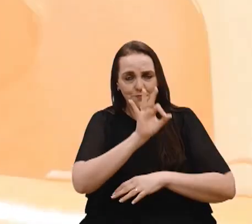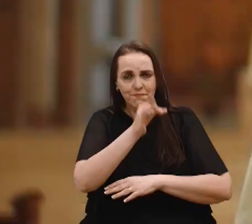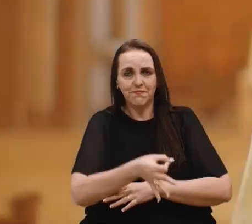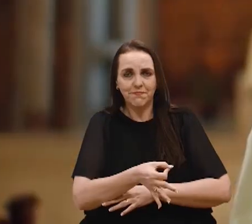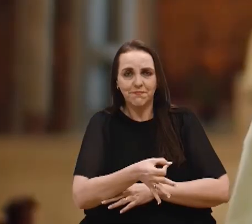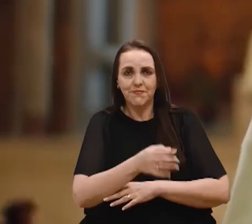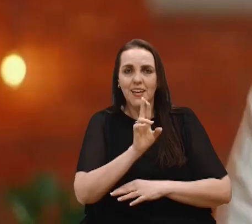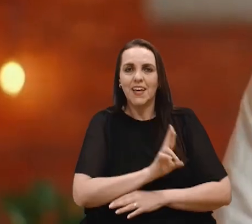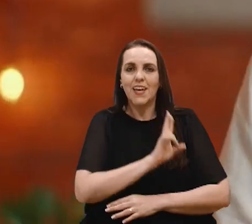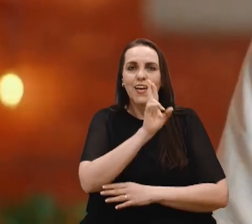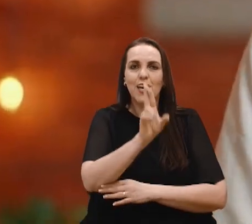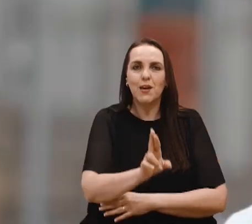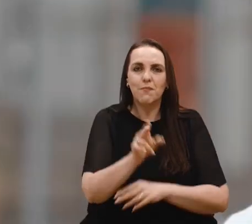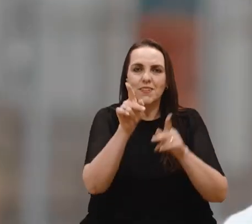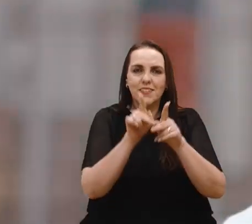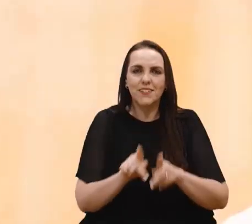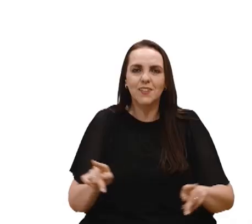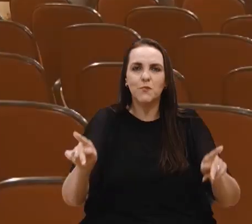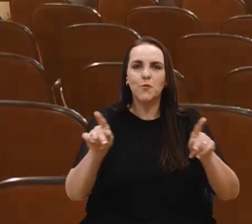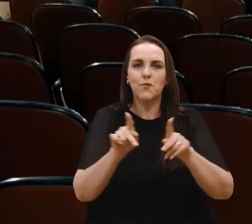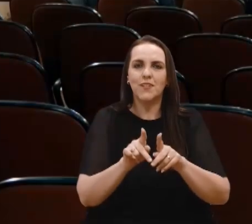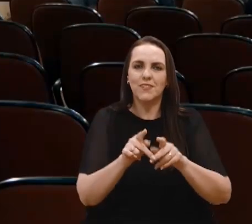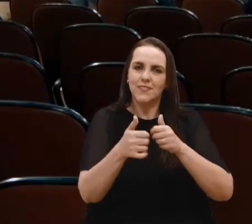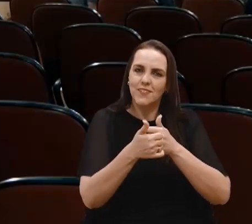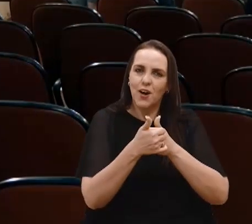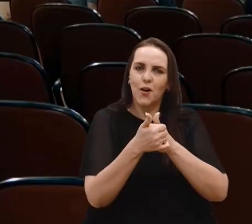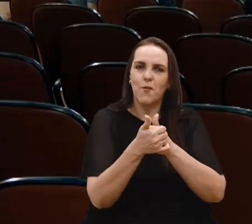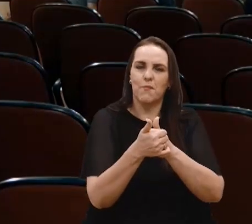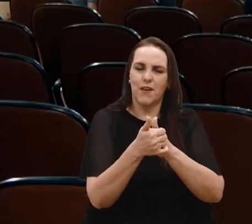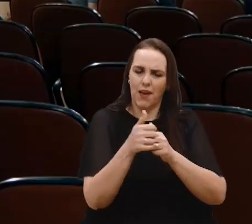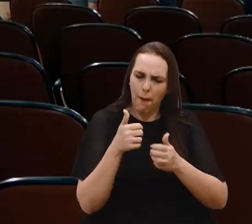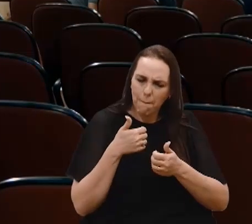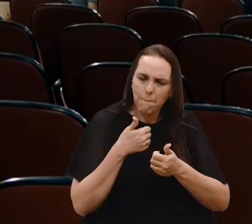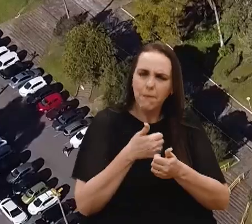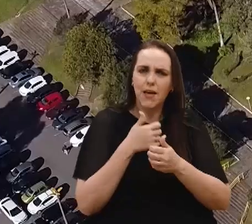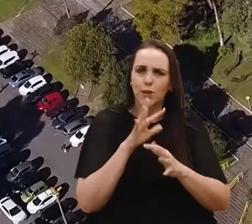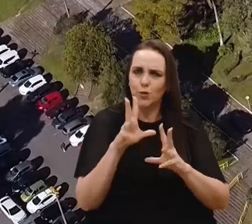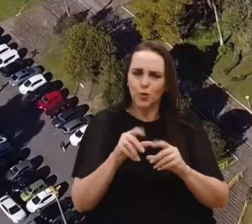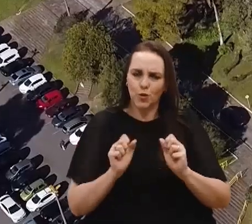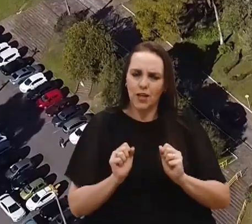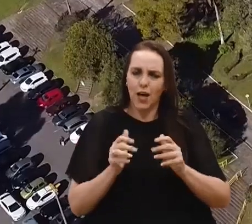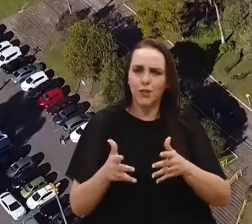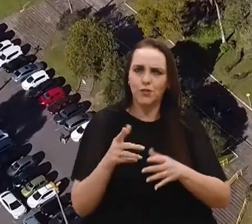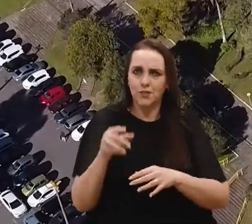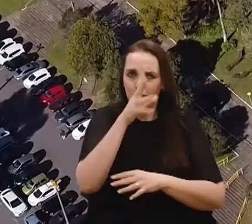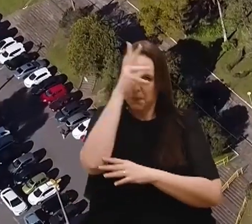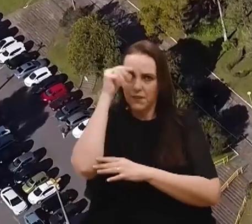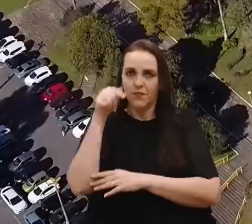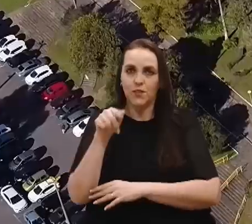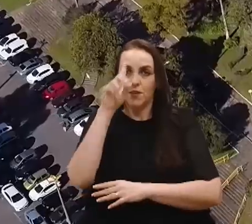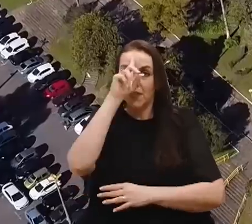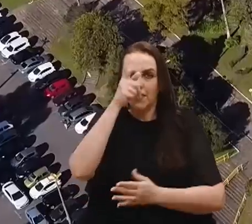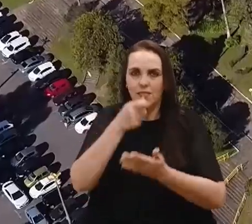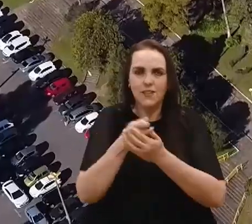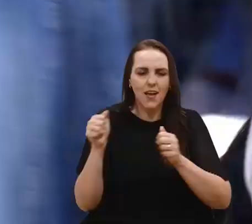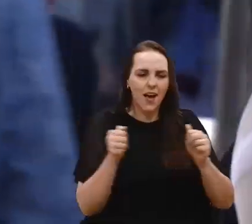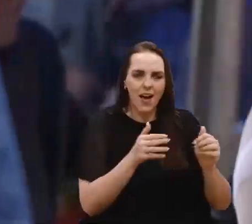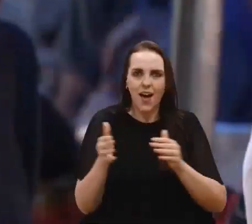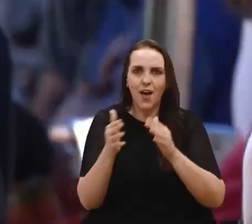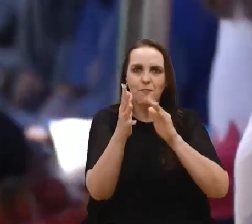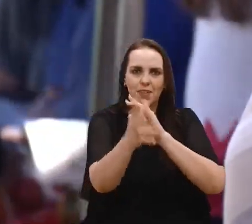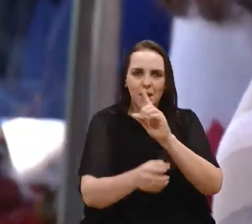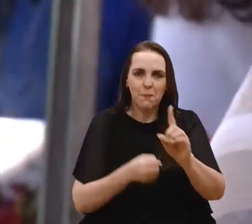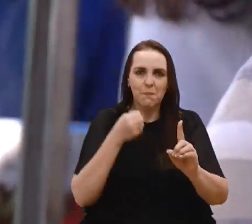papel, representar a população, acompanhar de perto os atos da Prefeitura e decidir caminhos